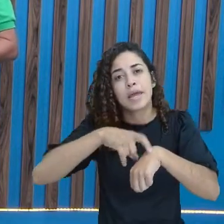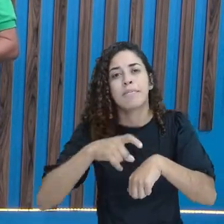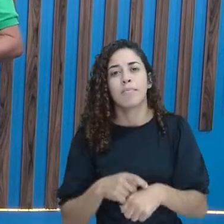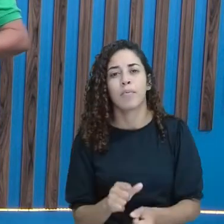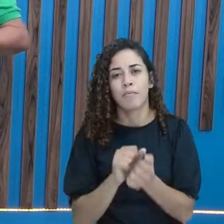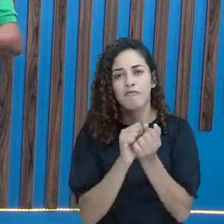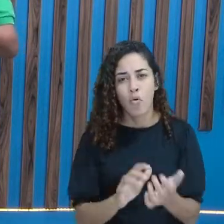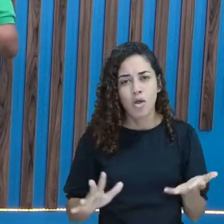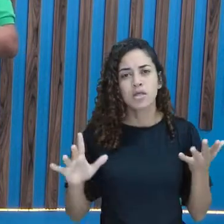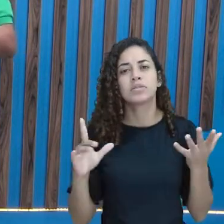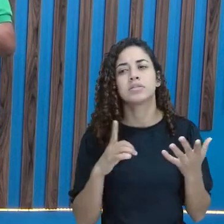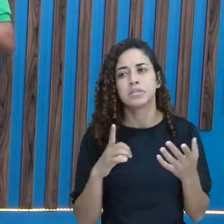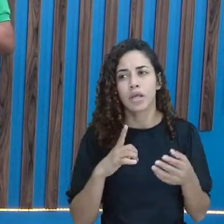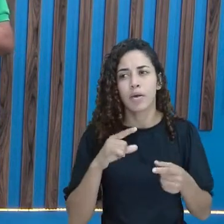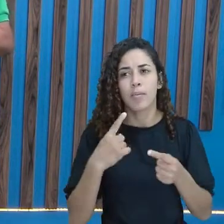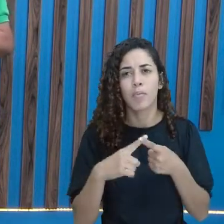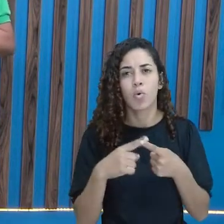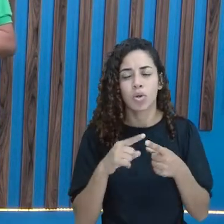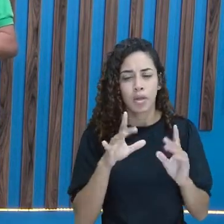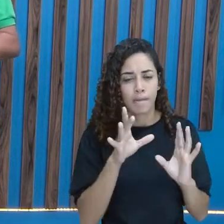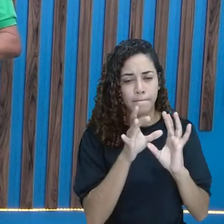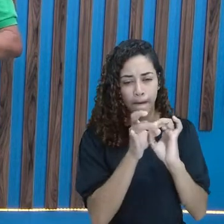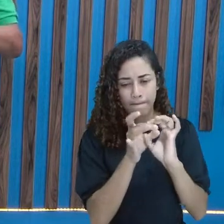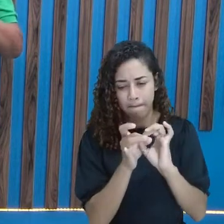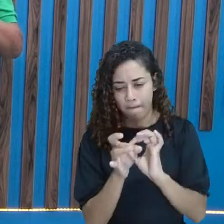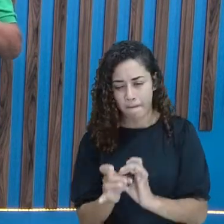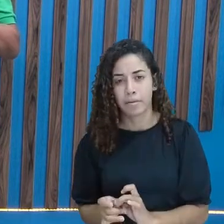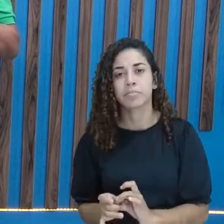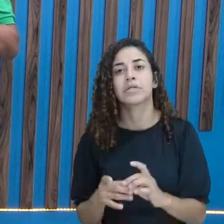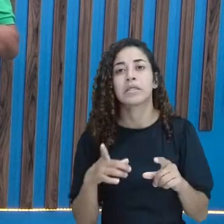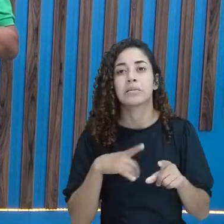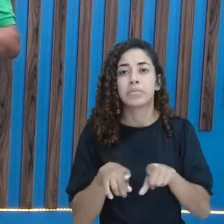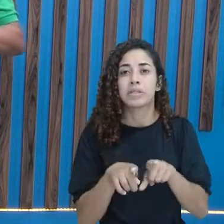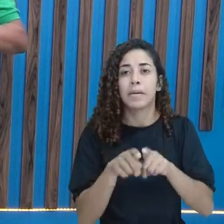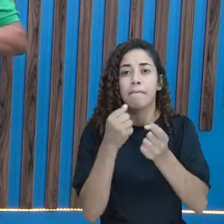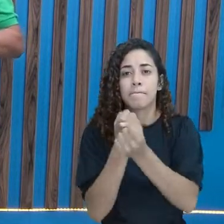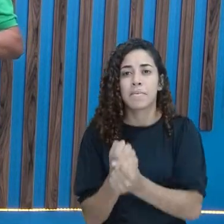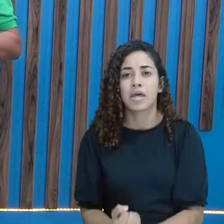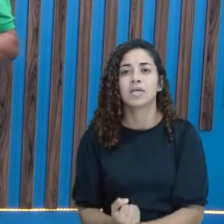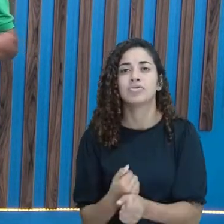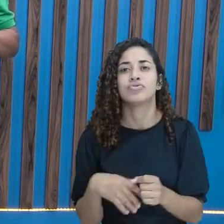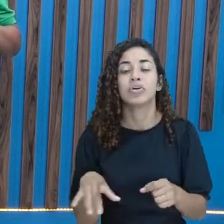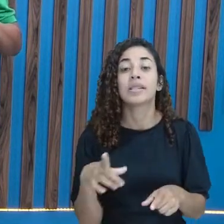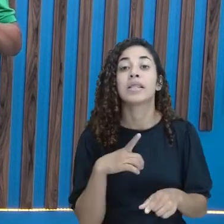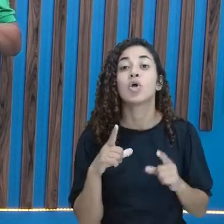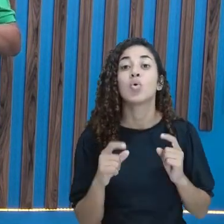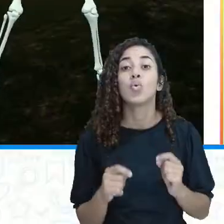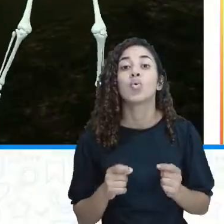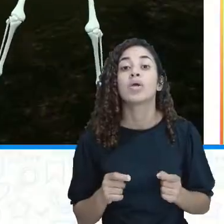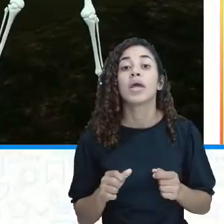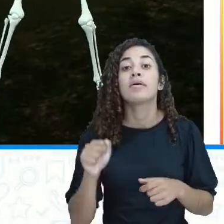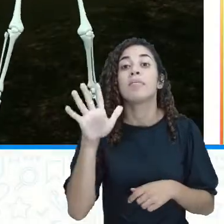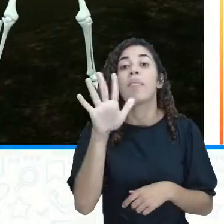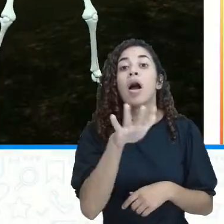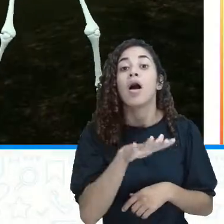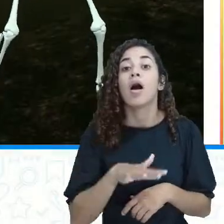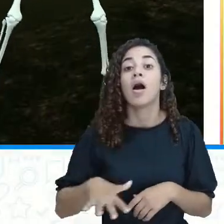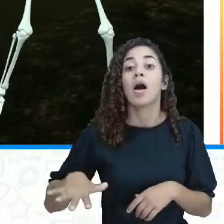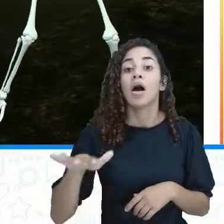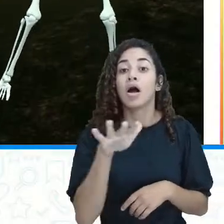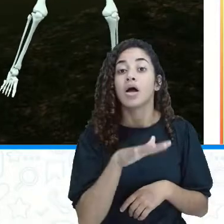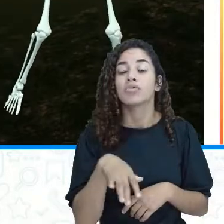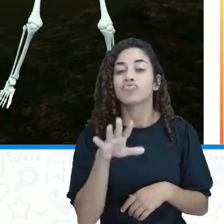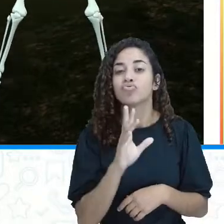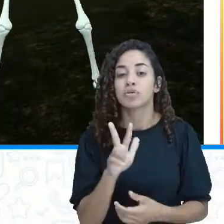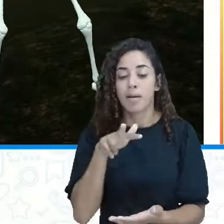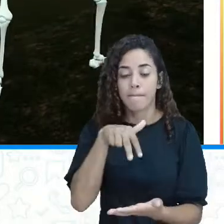fluência também, porque é tudo encadeado. Esse movimento tem o peso e tem o espaço que eles